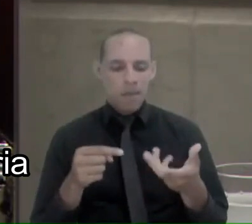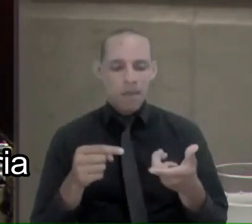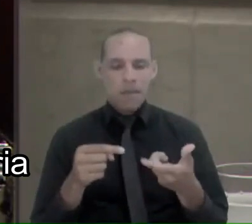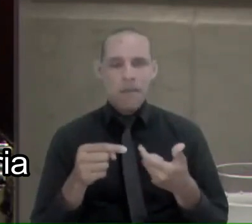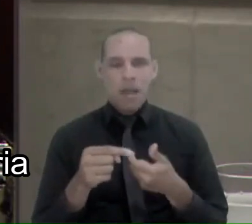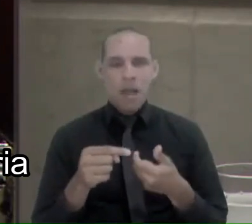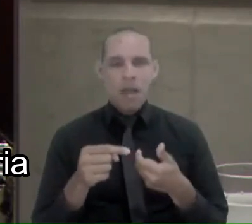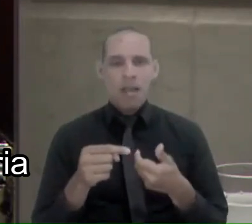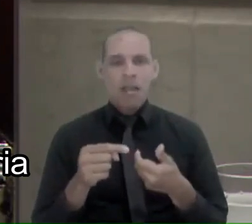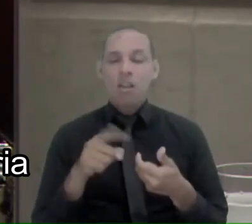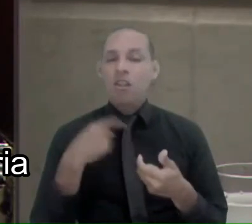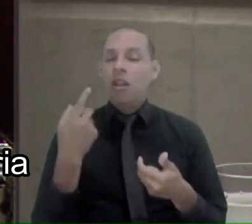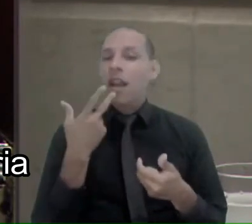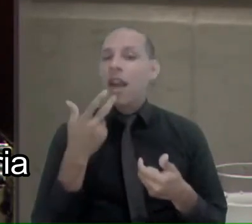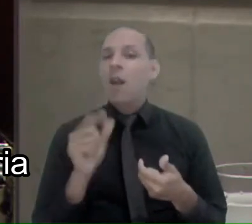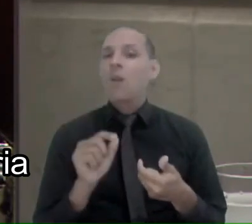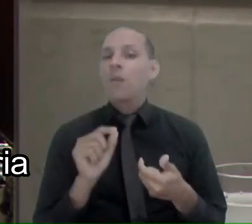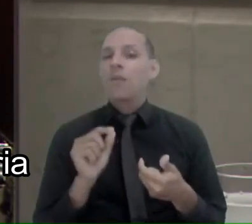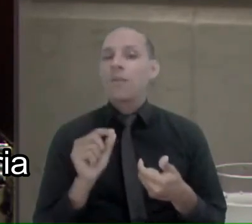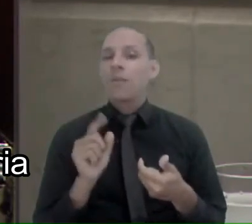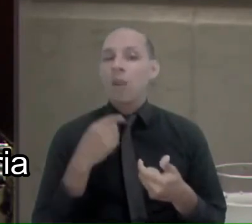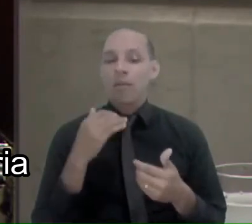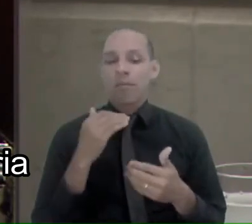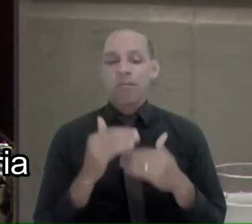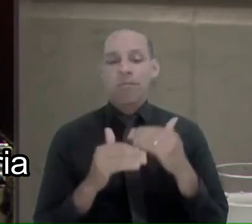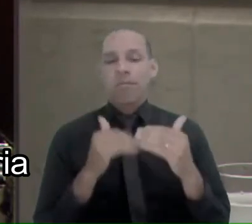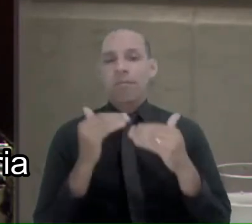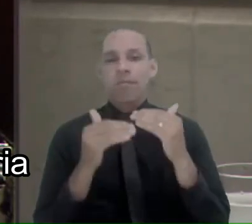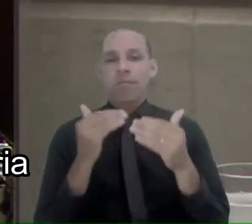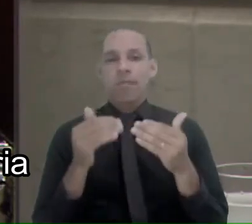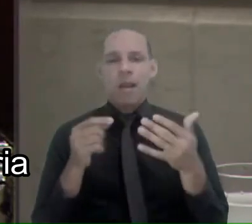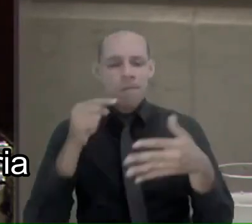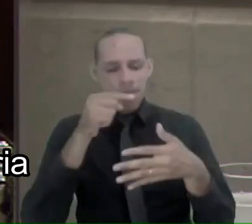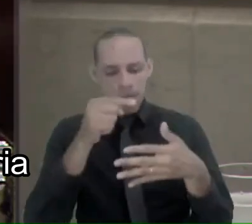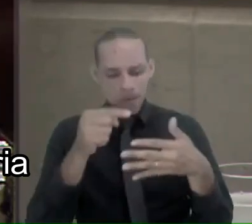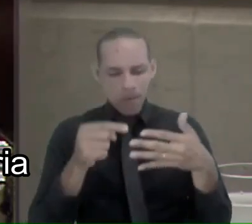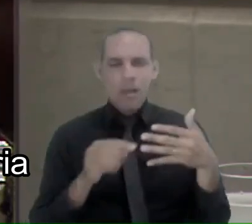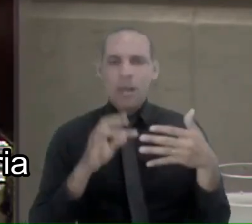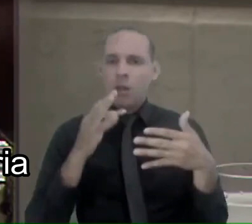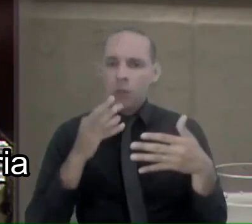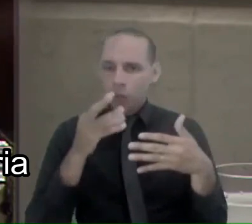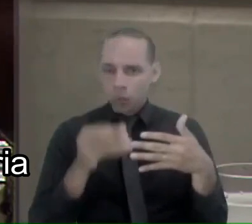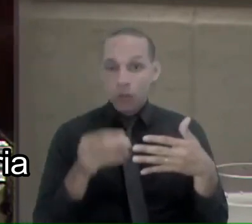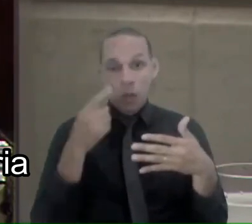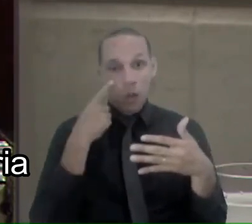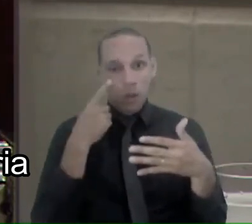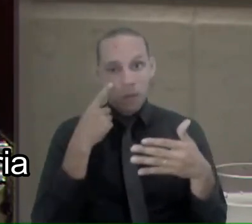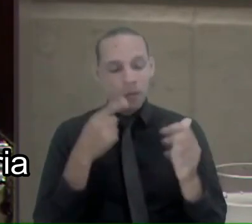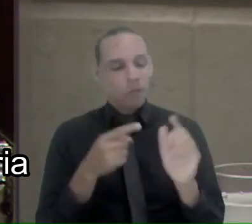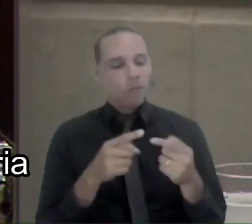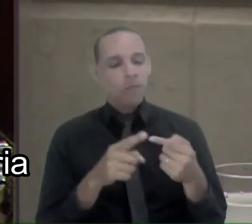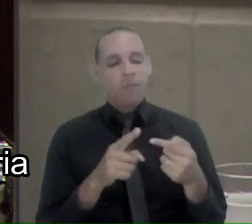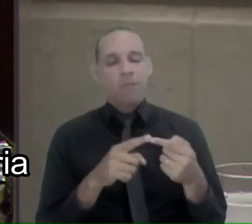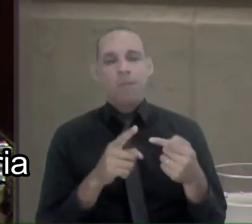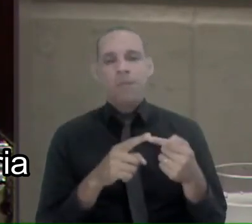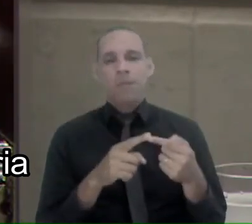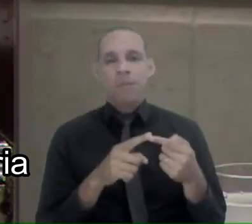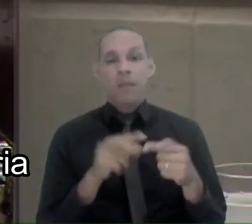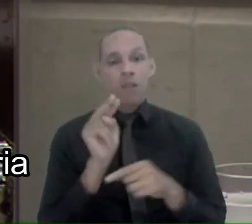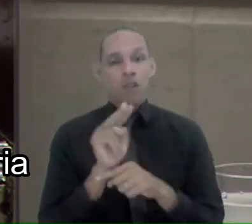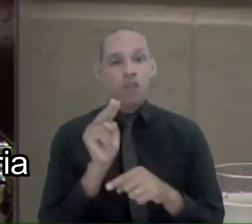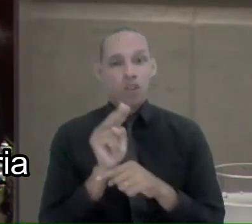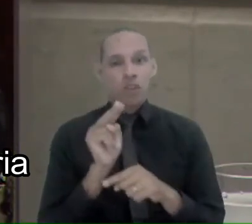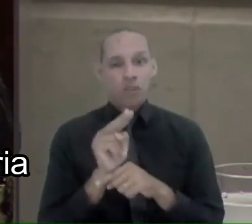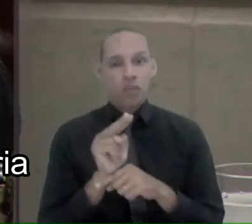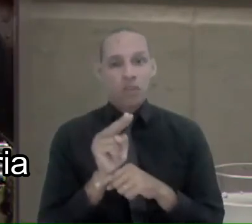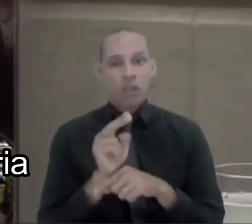que avançamos em todos os seus pontos, né? Se pegarmos aqui o fortalecimento da vigilância epidemiológica para